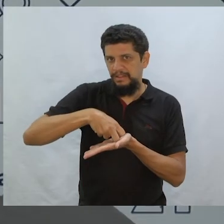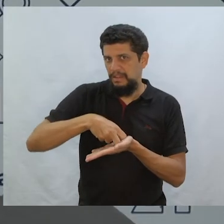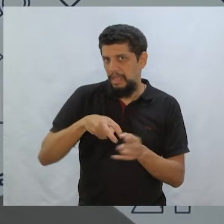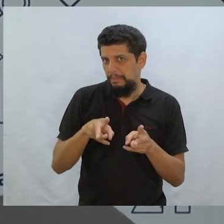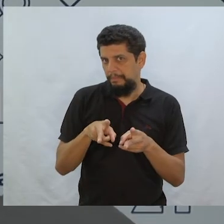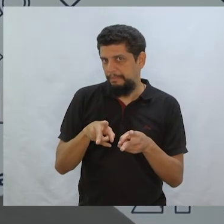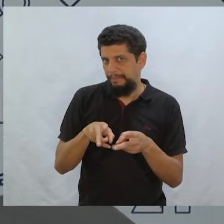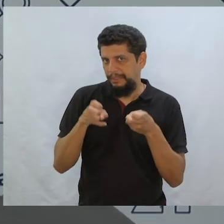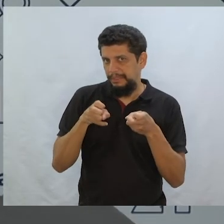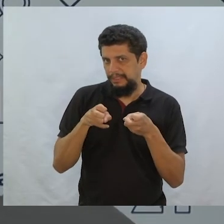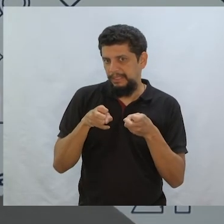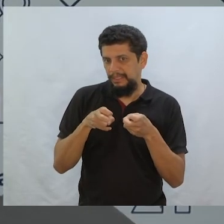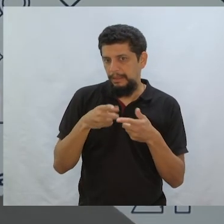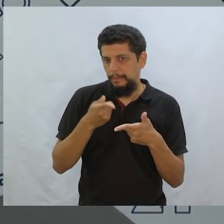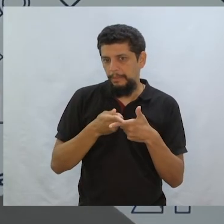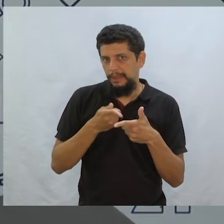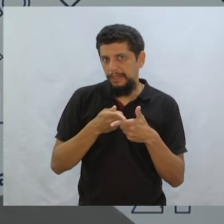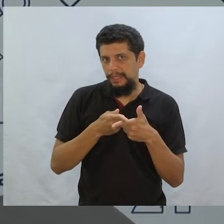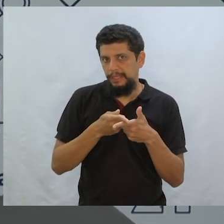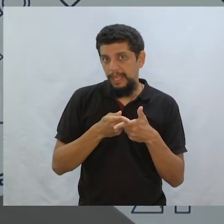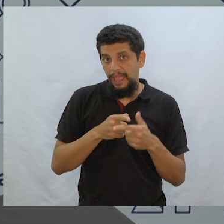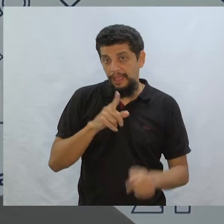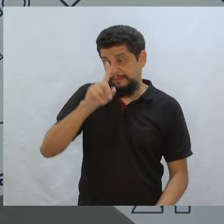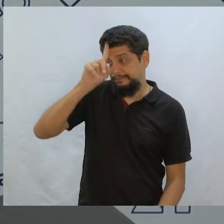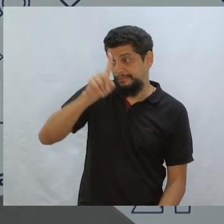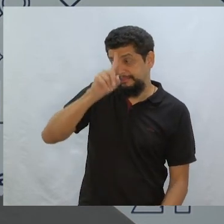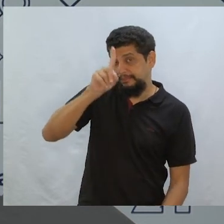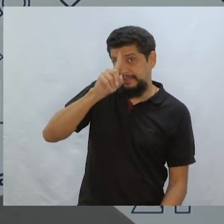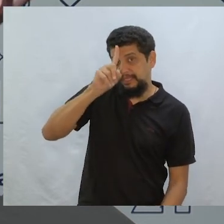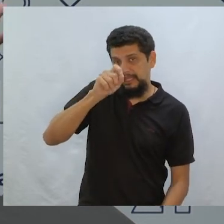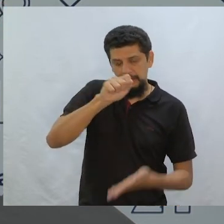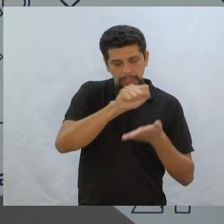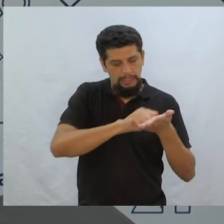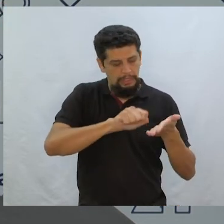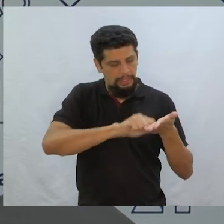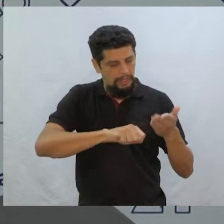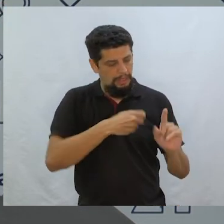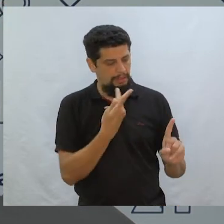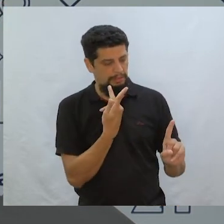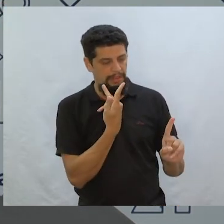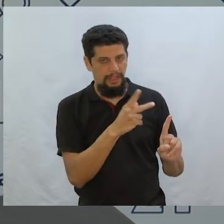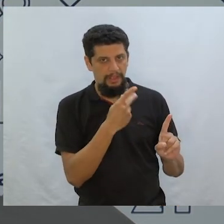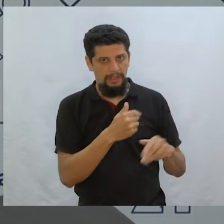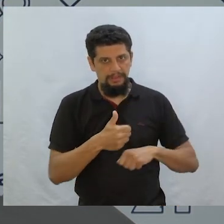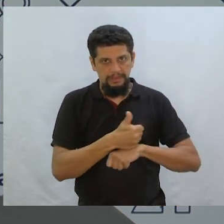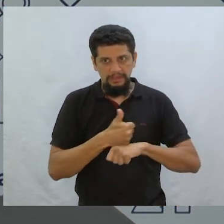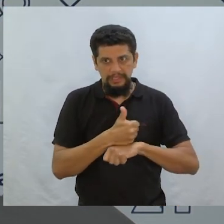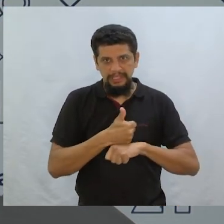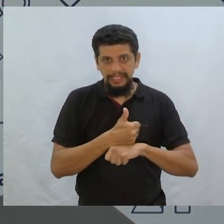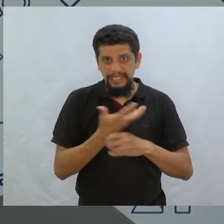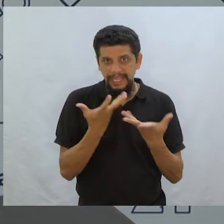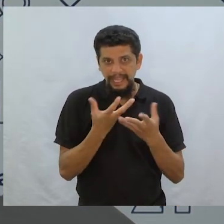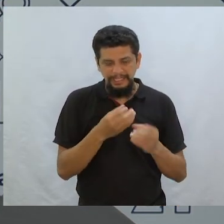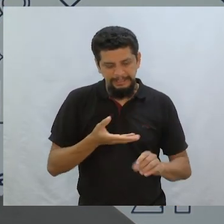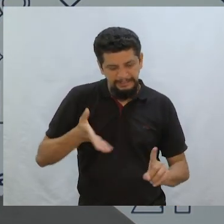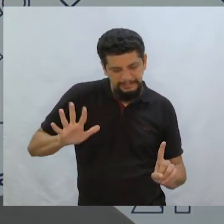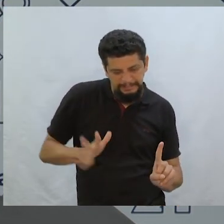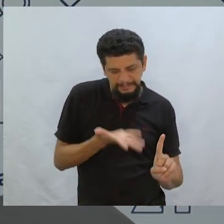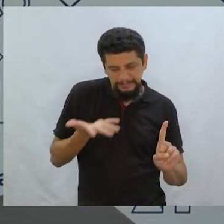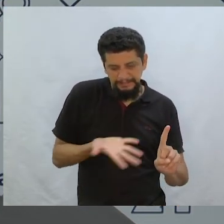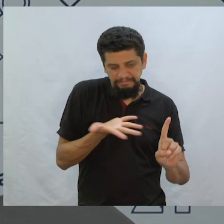não percebeu que era por conta da criatividade da escrita dele que o diretor queria